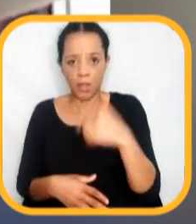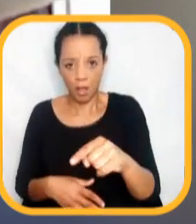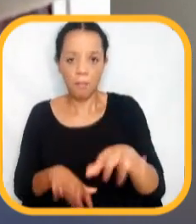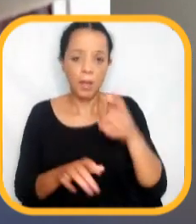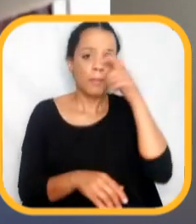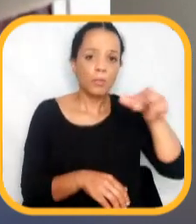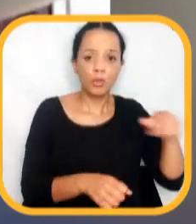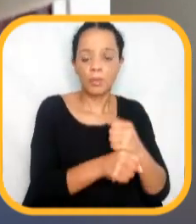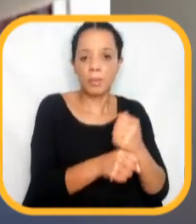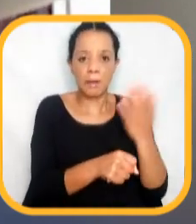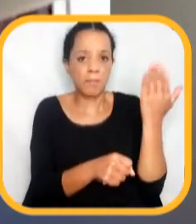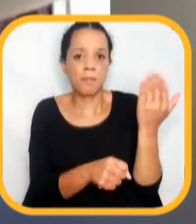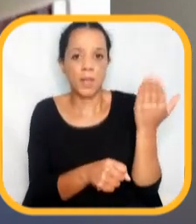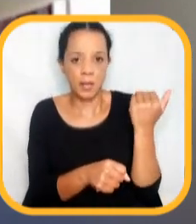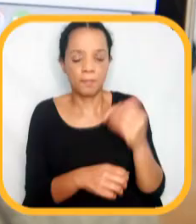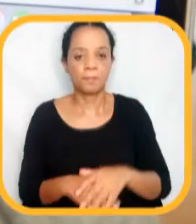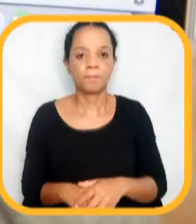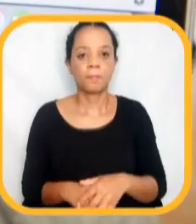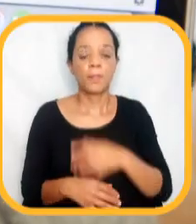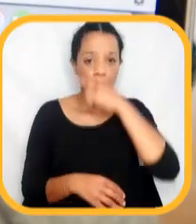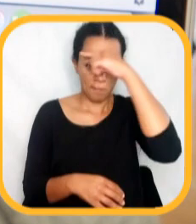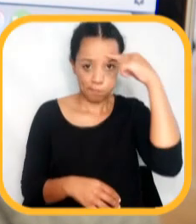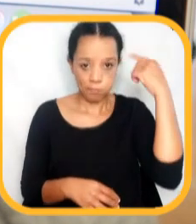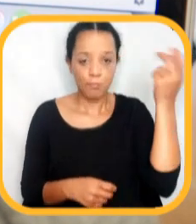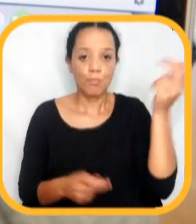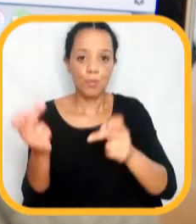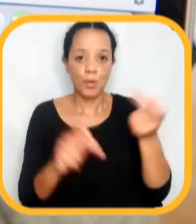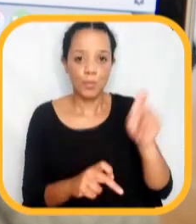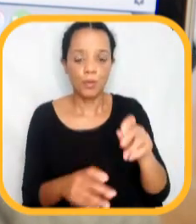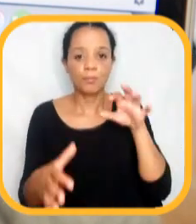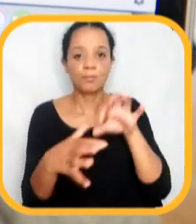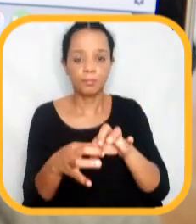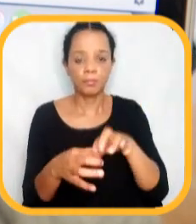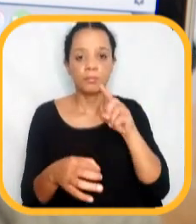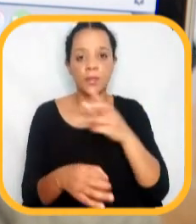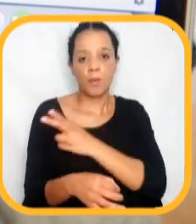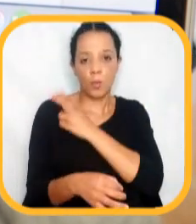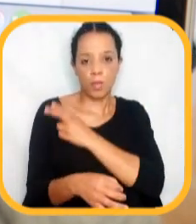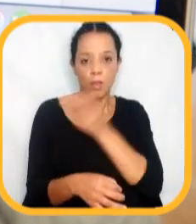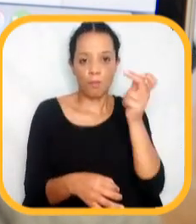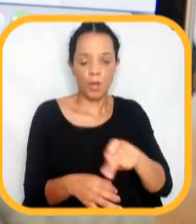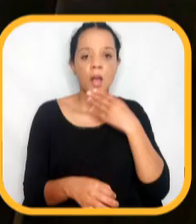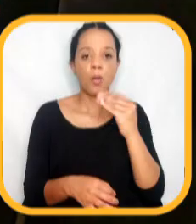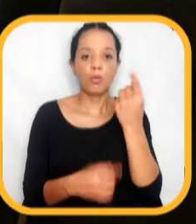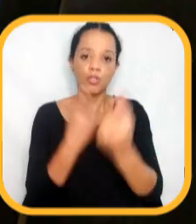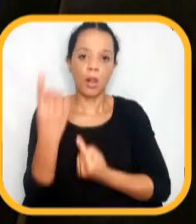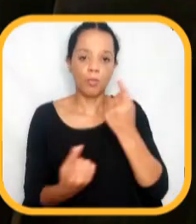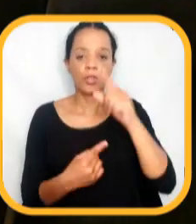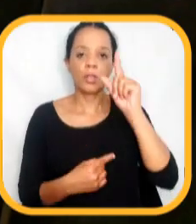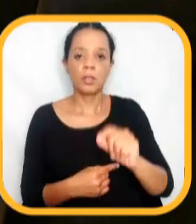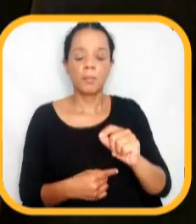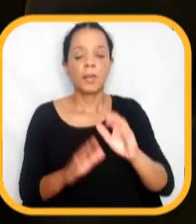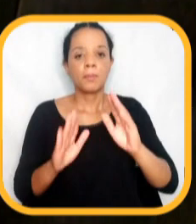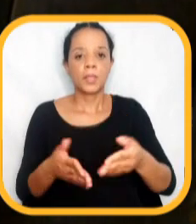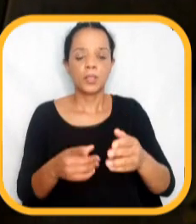por falta de recursos humanos, sobretudo. Para além das dificuldades que podem surgir no decorrer do percurso académico, alguns alunos